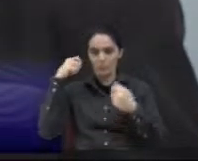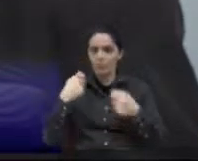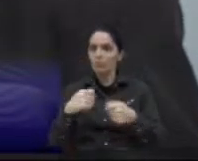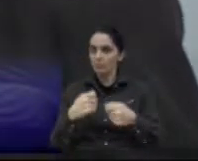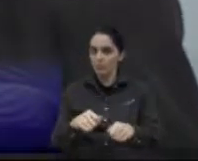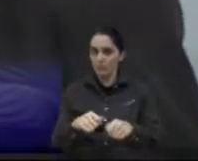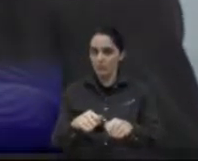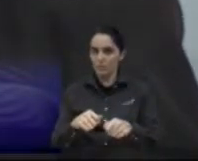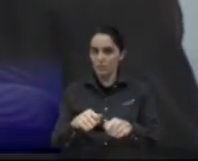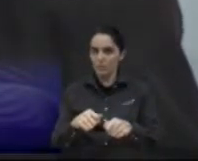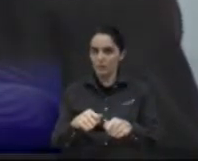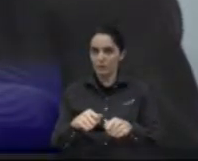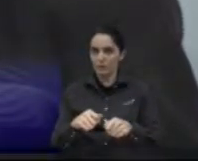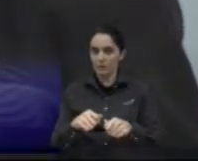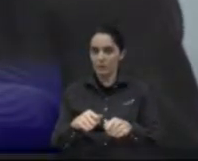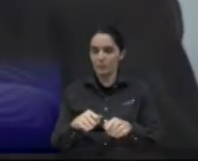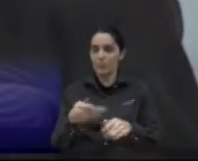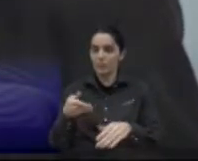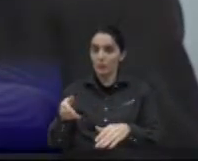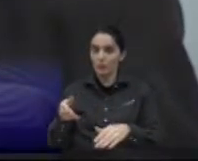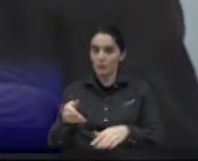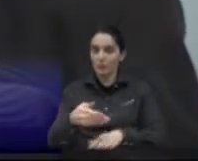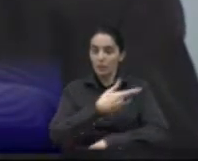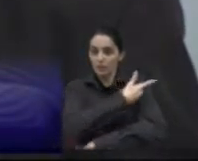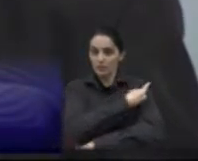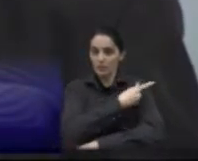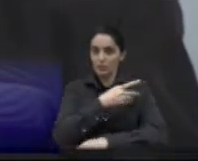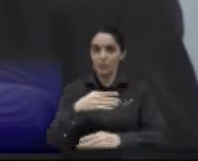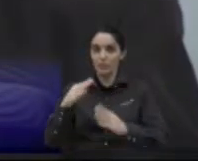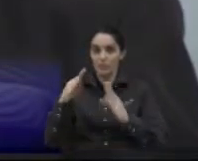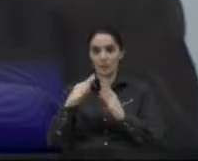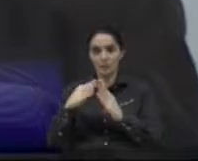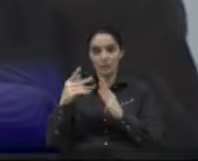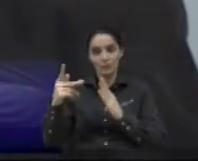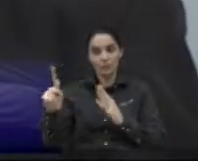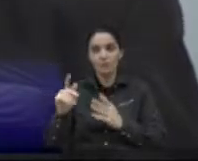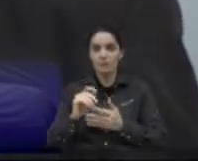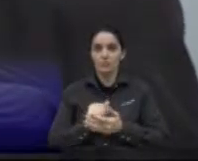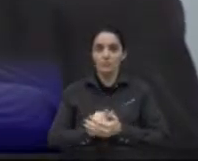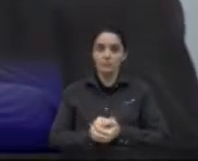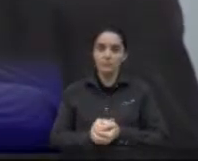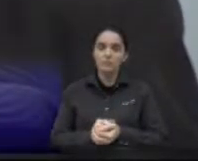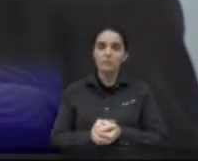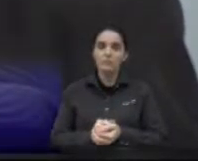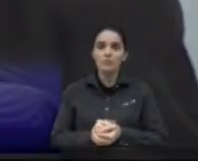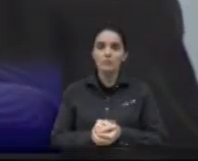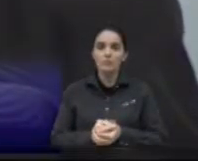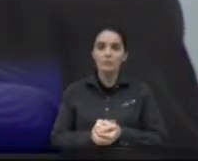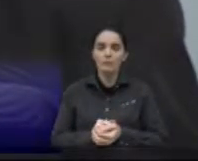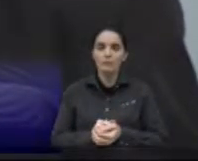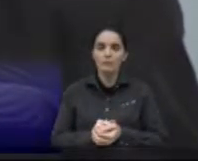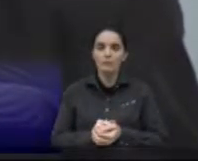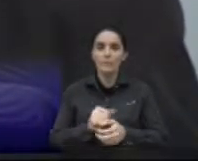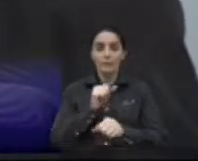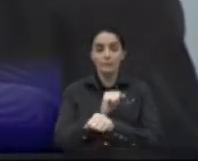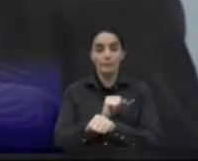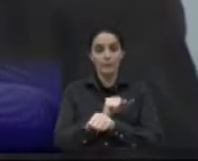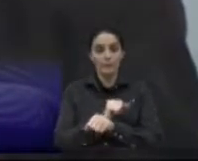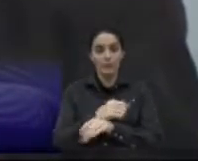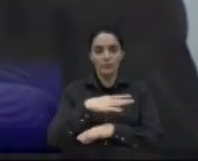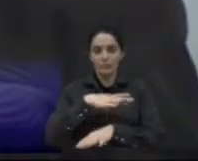atendidas em casa. Muito importante. Mas depois, eu acho que com o tempo, nós vamos, espero que essa